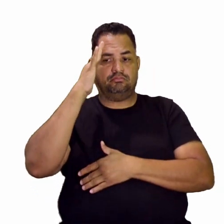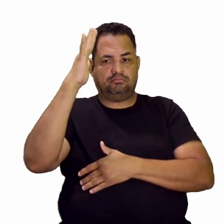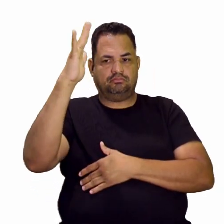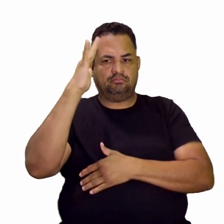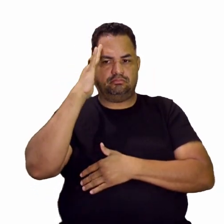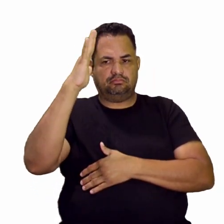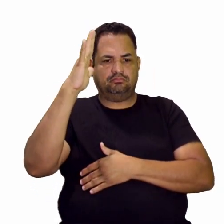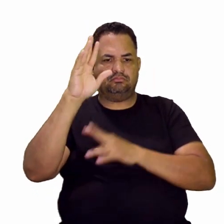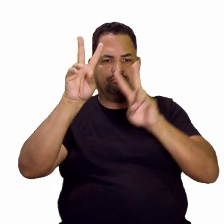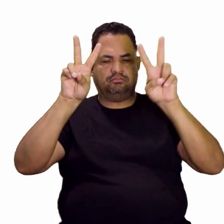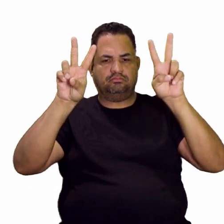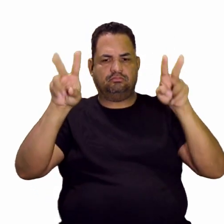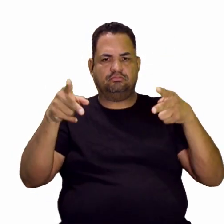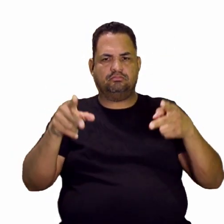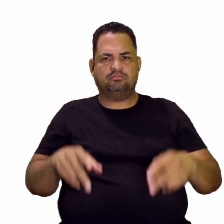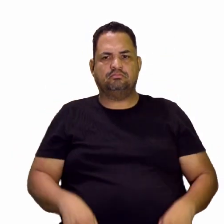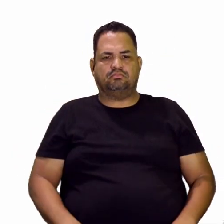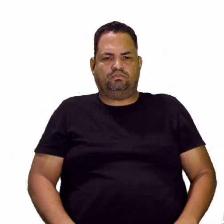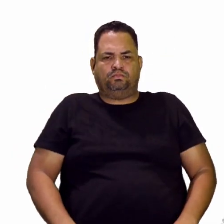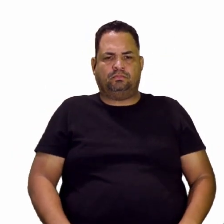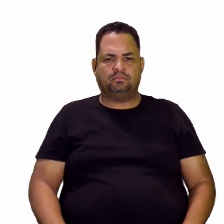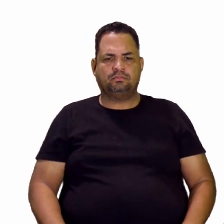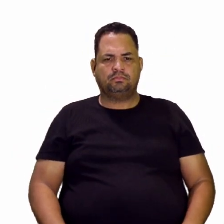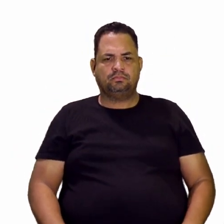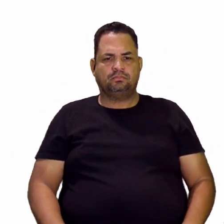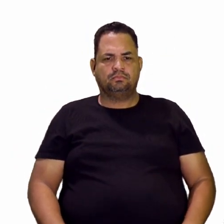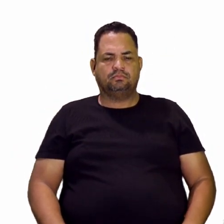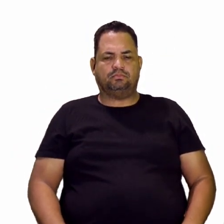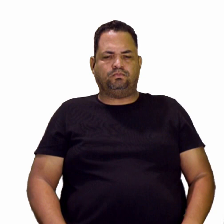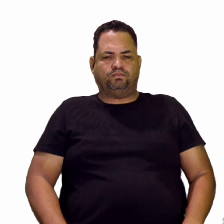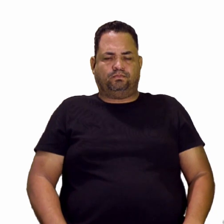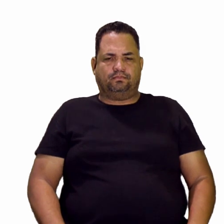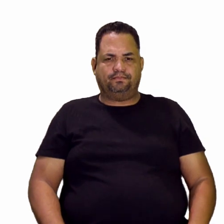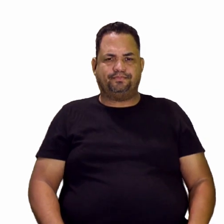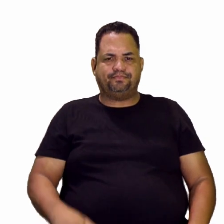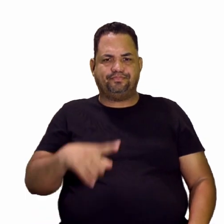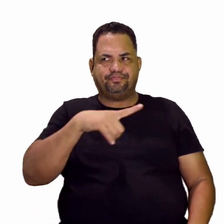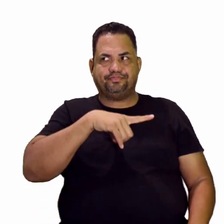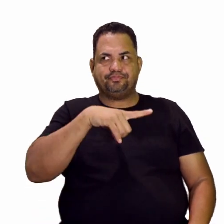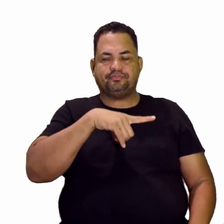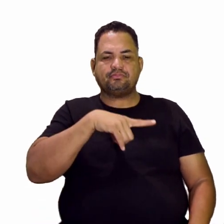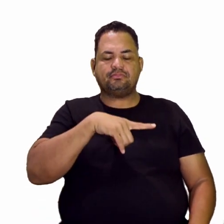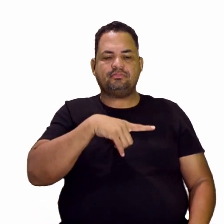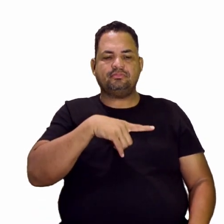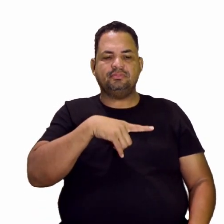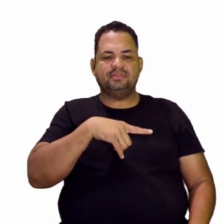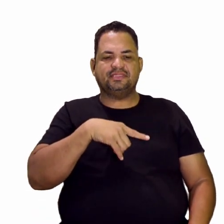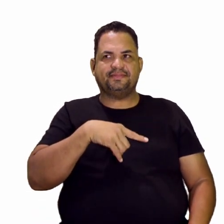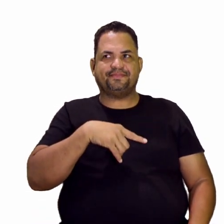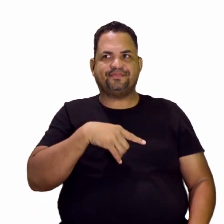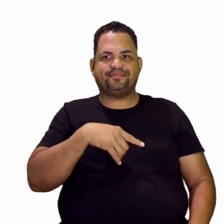assunto. Né? A gente tem alguns estudiosos aí da